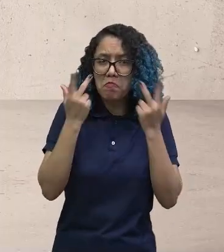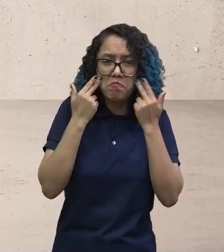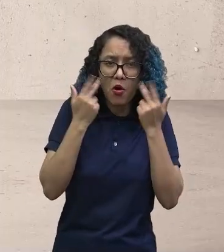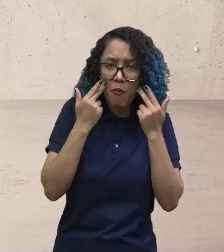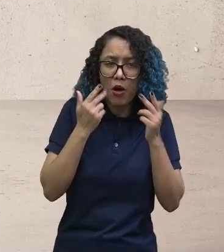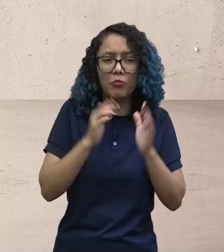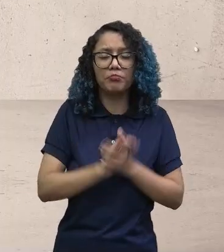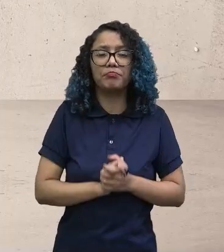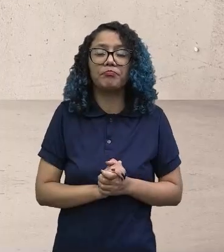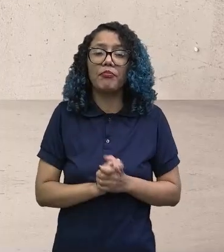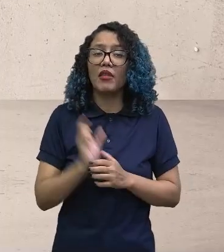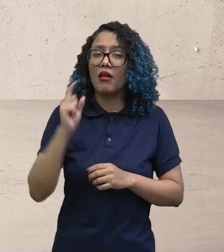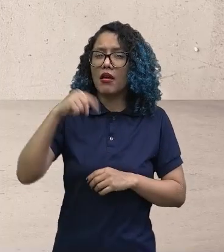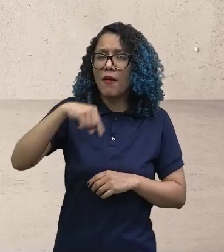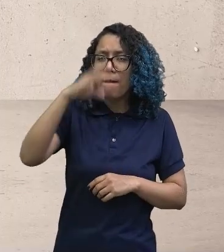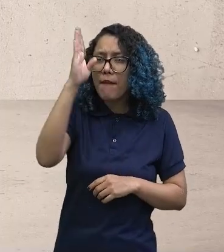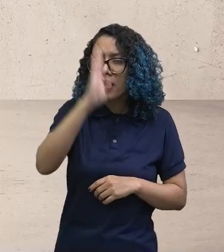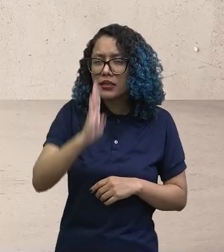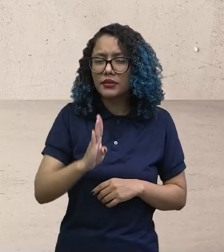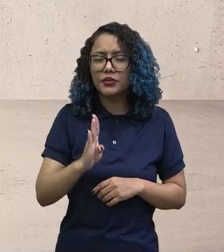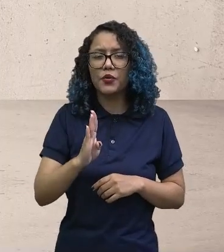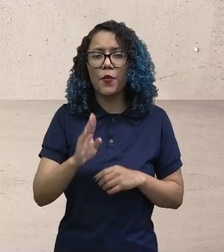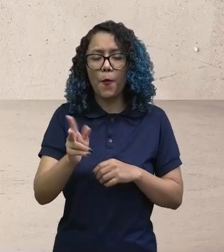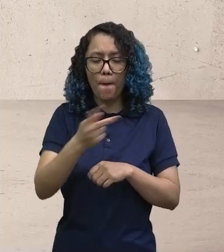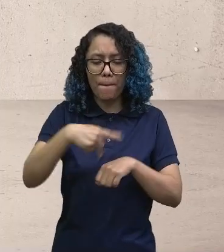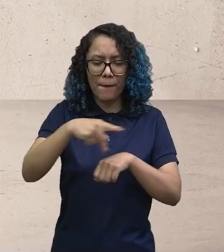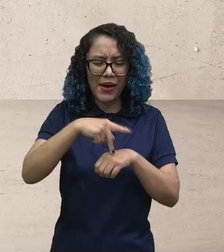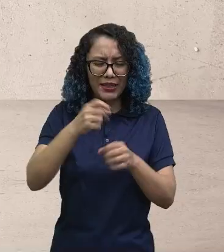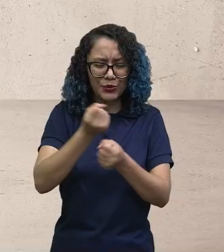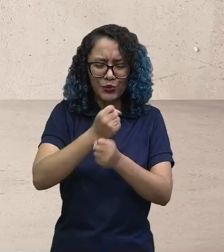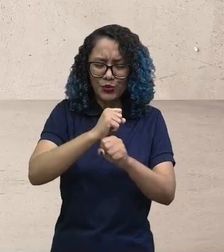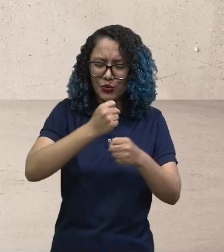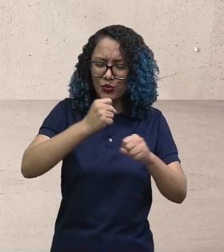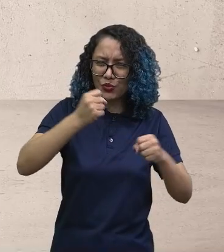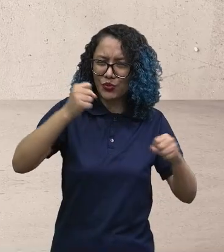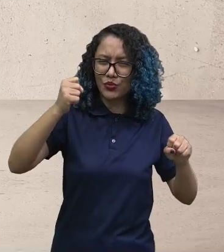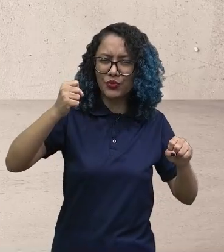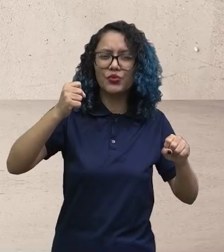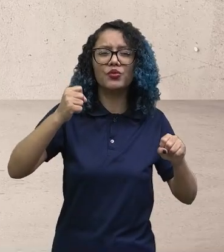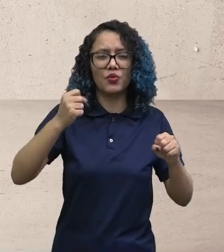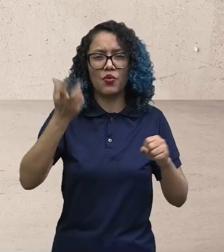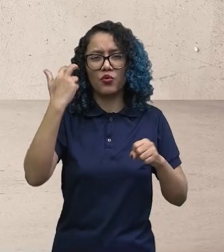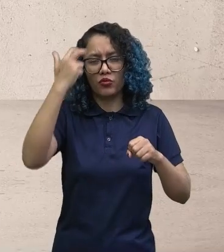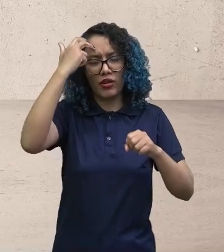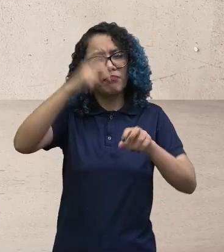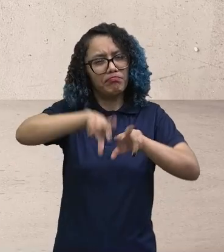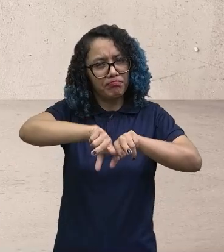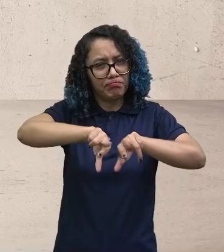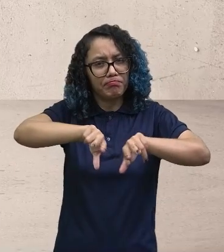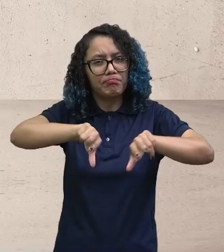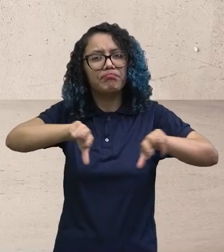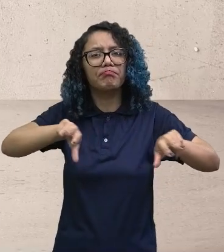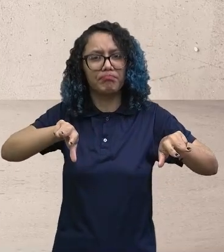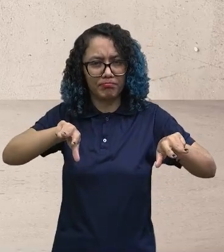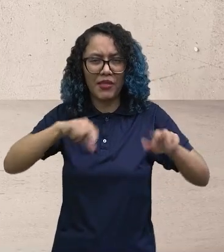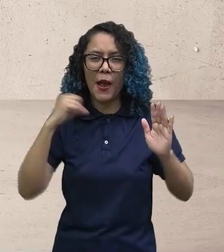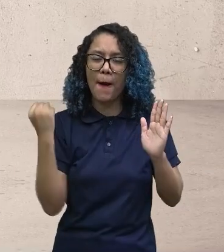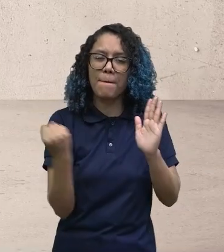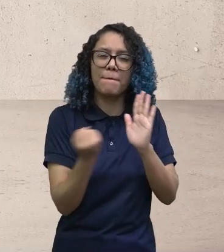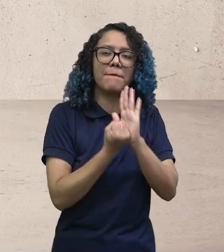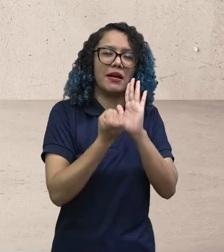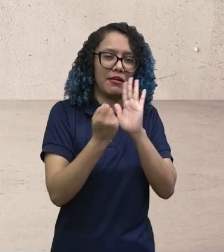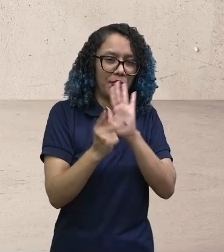Brasil, um país de dimensões continentais, a diversidade cultural é uma marca